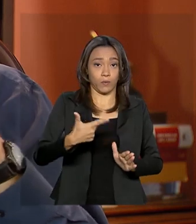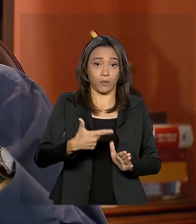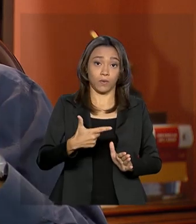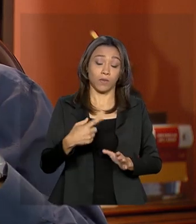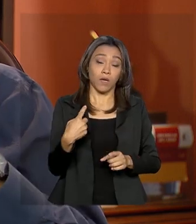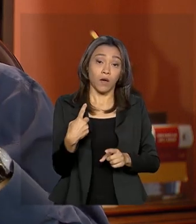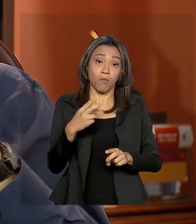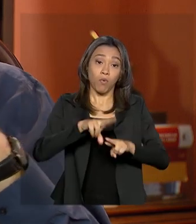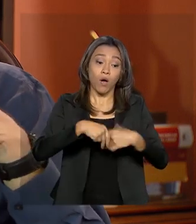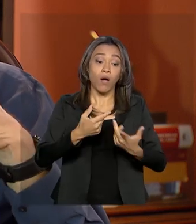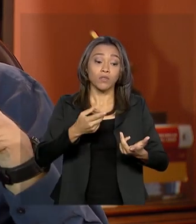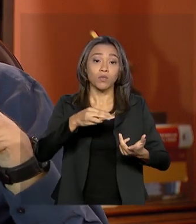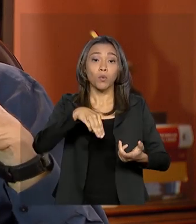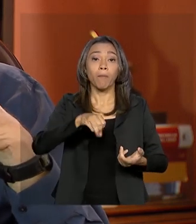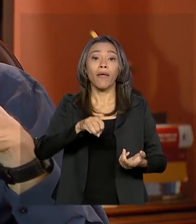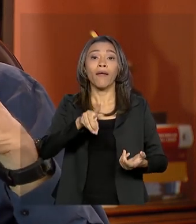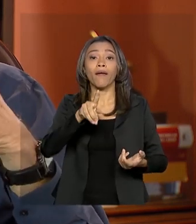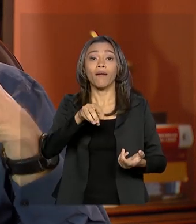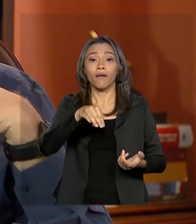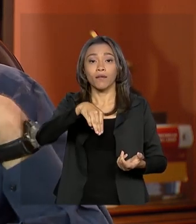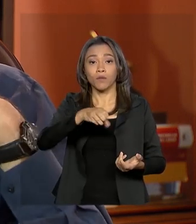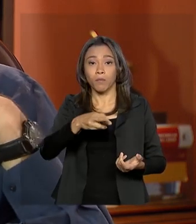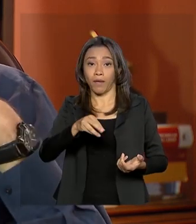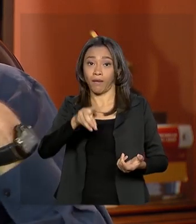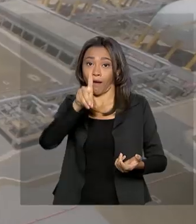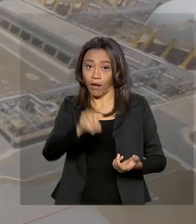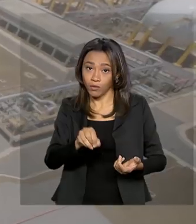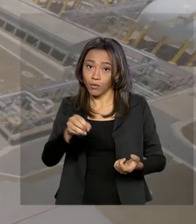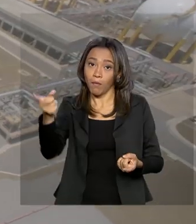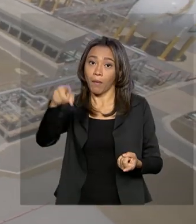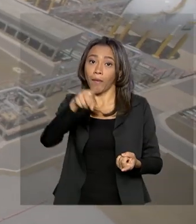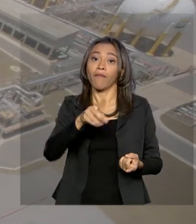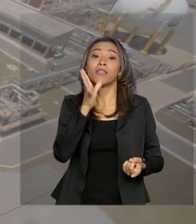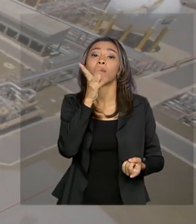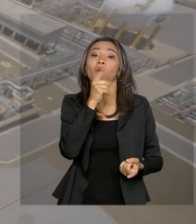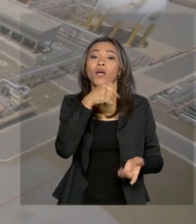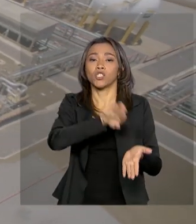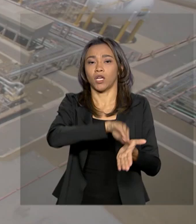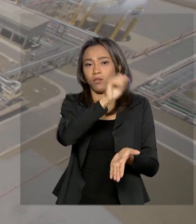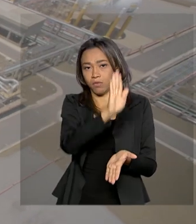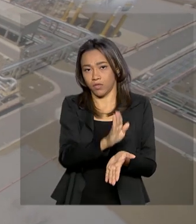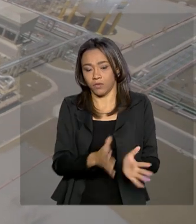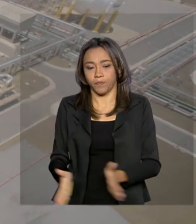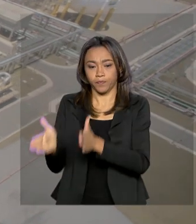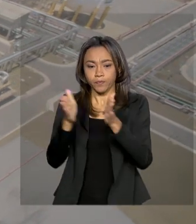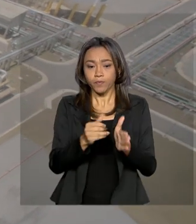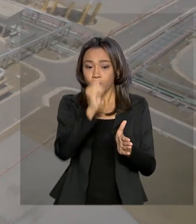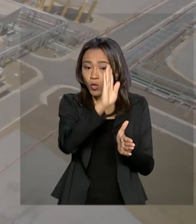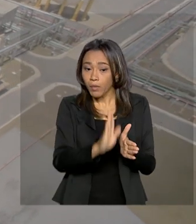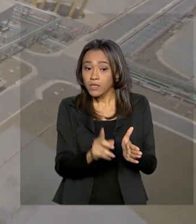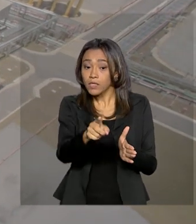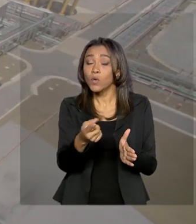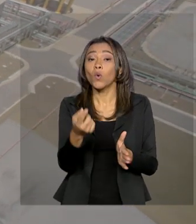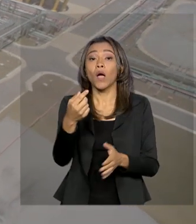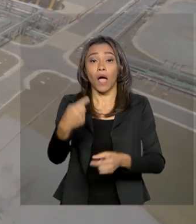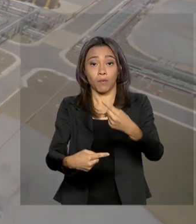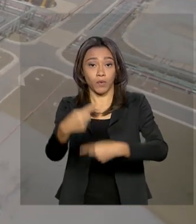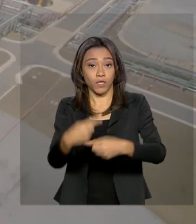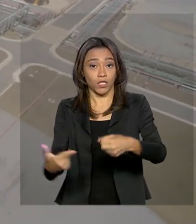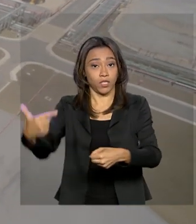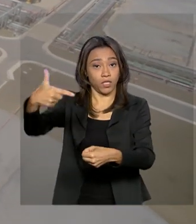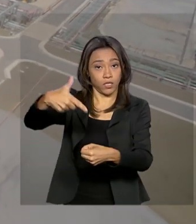natureza do mercado, esses efeitos demoram a chegar aqui. No Brasil, a política de preços para a gasolina e o diesel